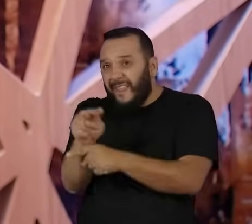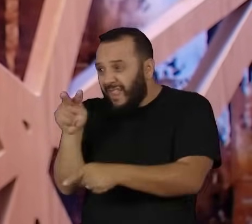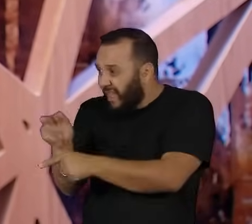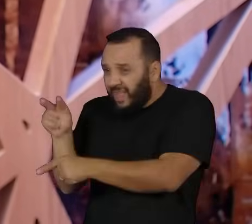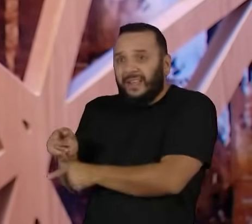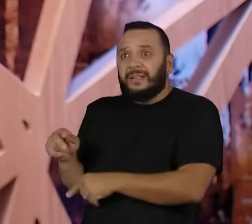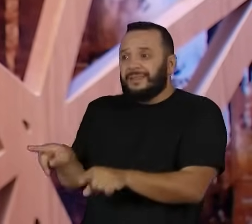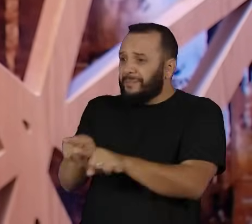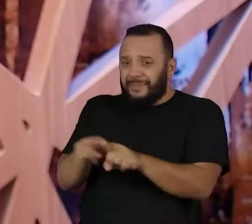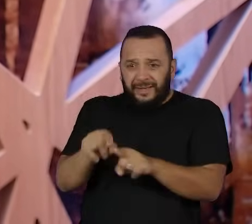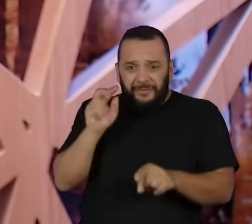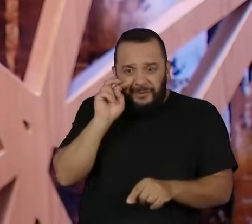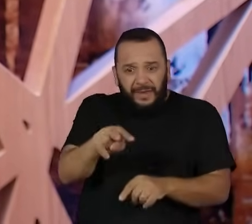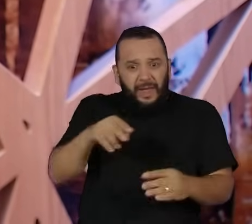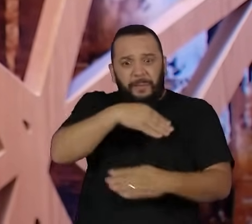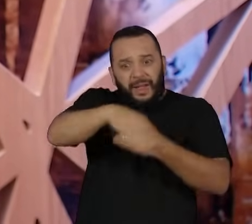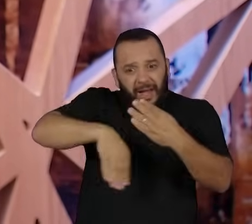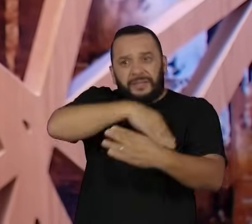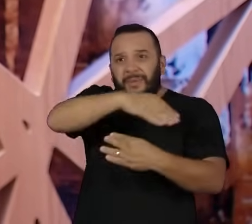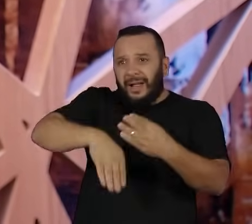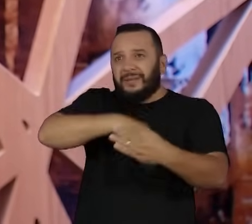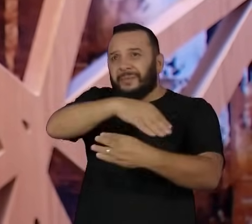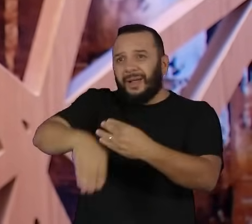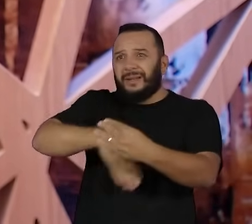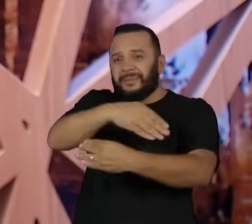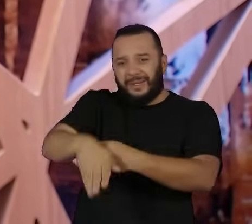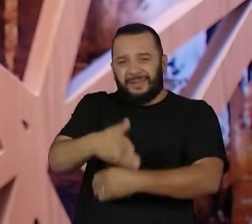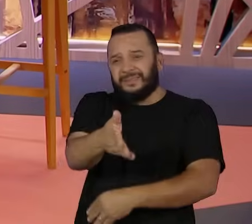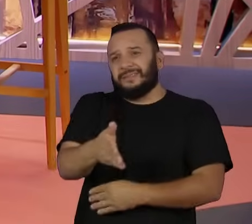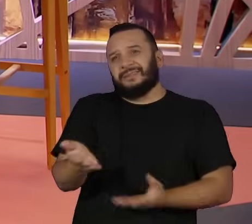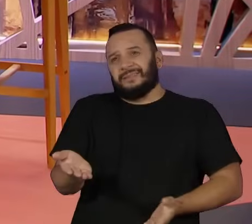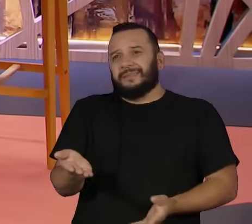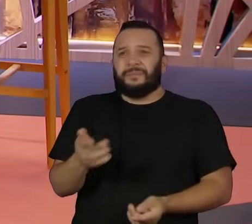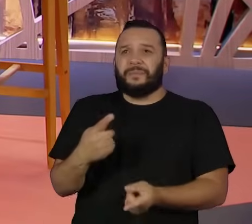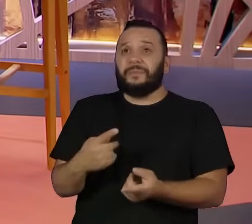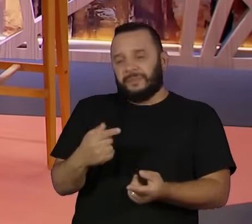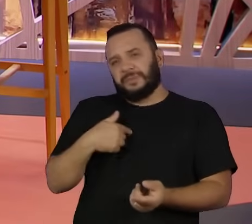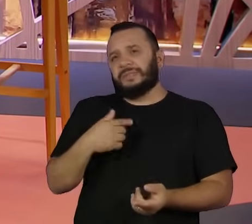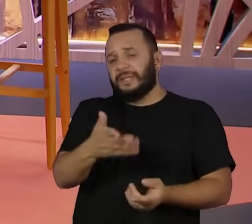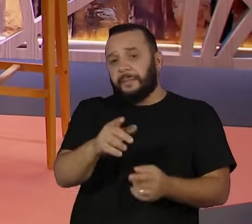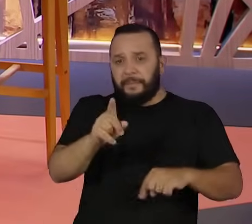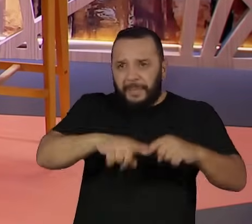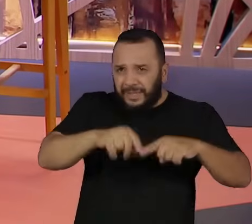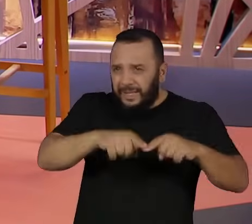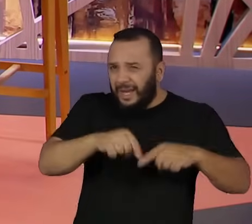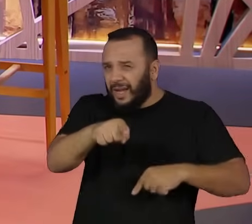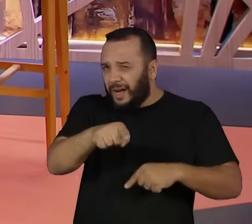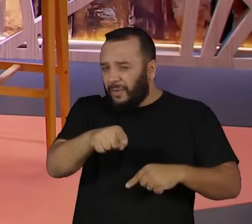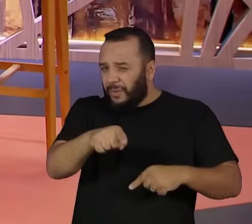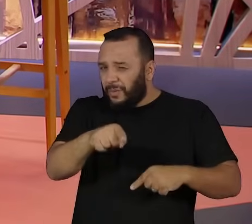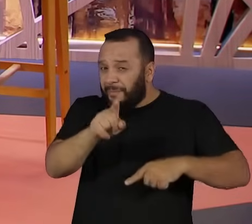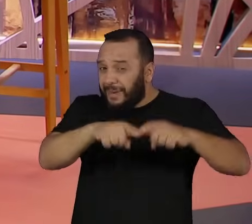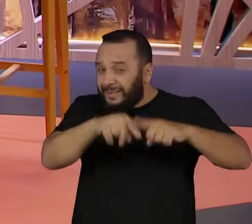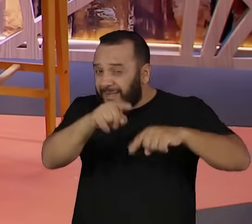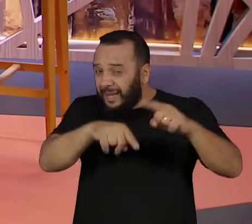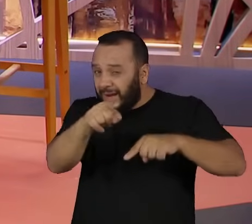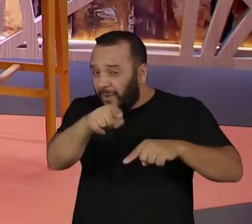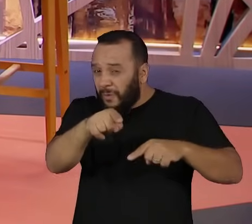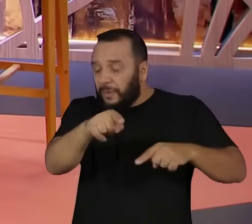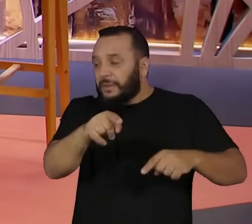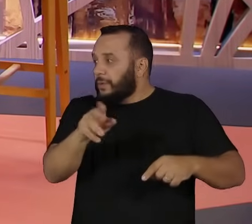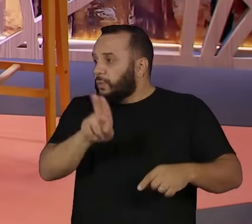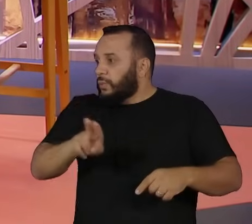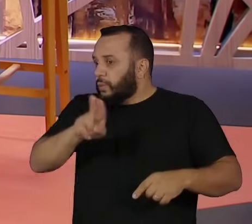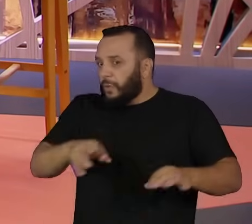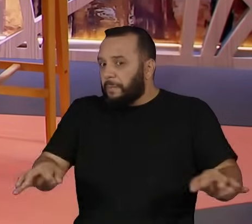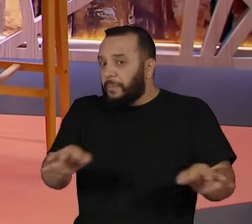embalagens também, não só para o produto em si. O produto em si também a gente precisa entender. Como ele é feito? Será que a gente consegue descartar o produto? Será que a gente,